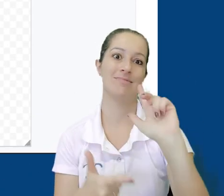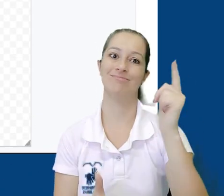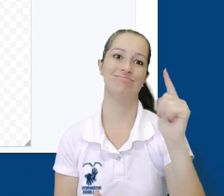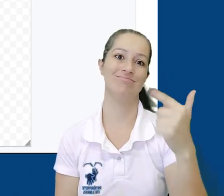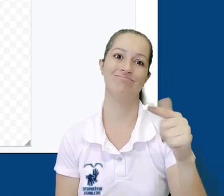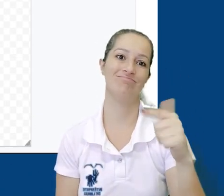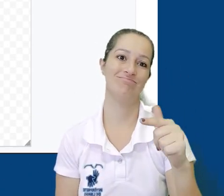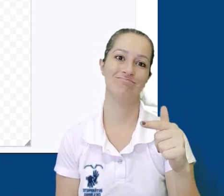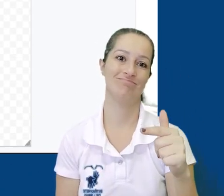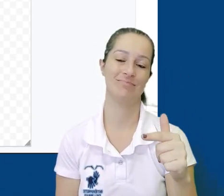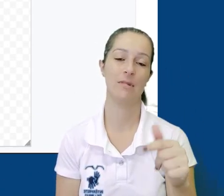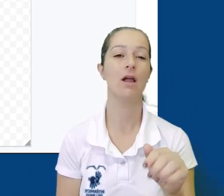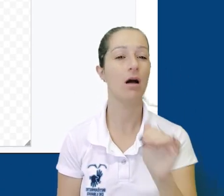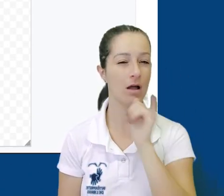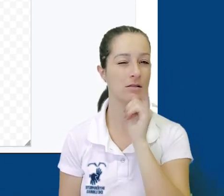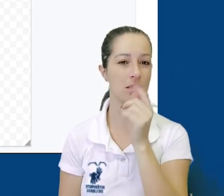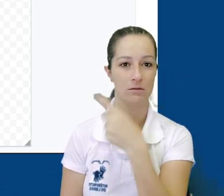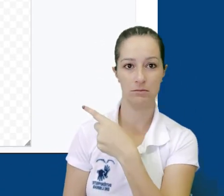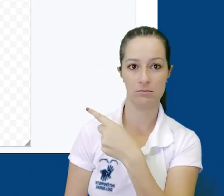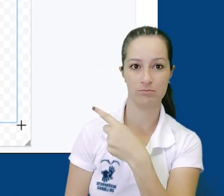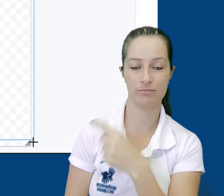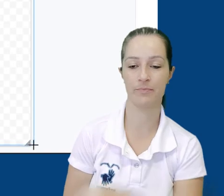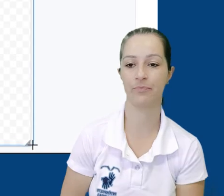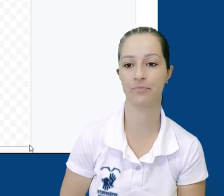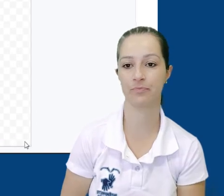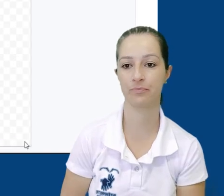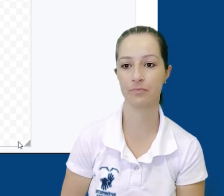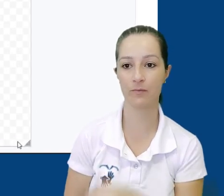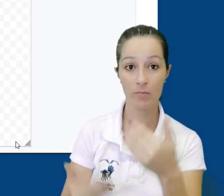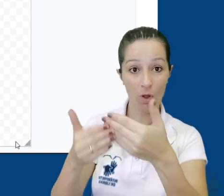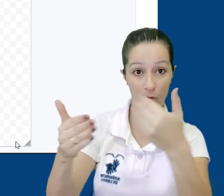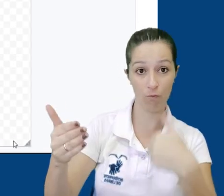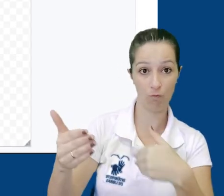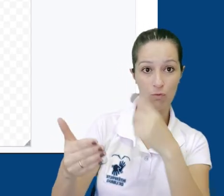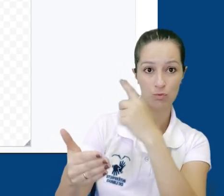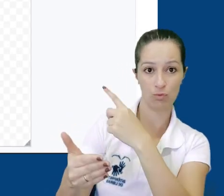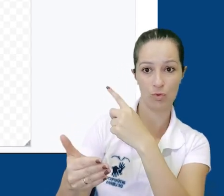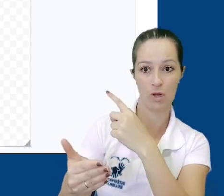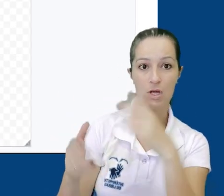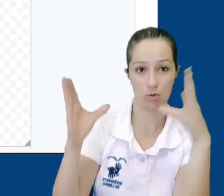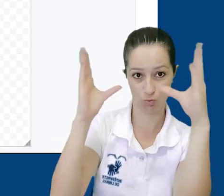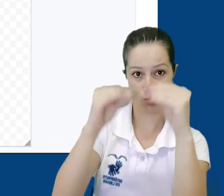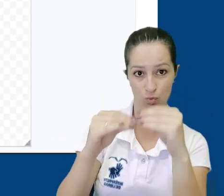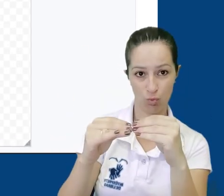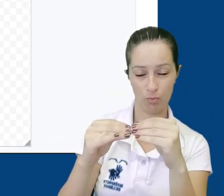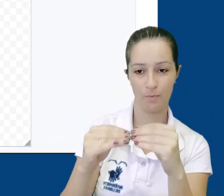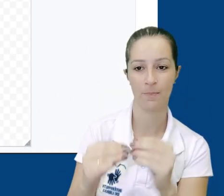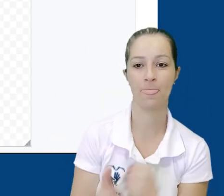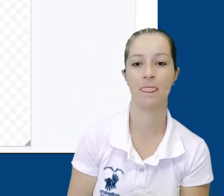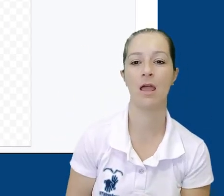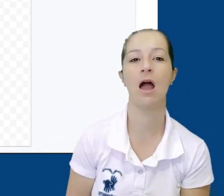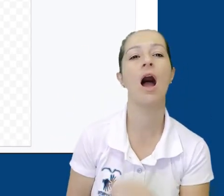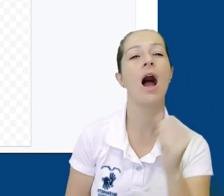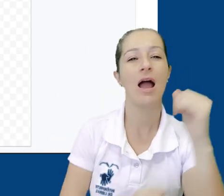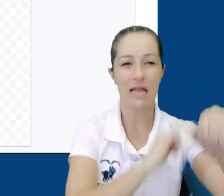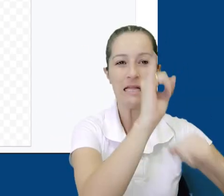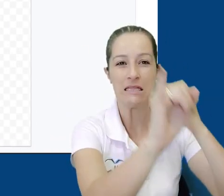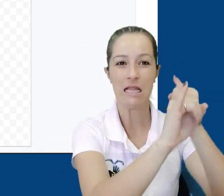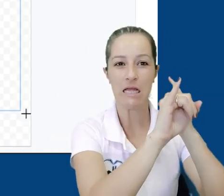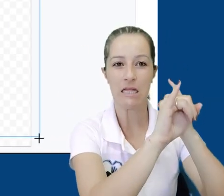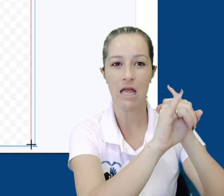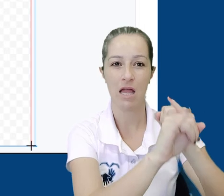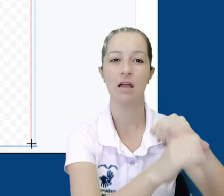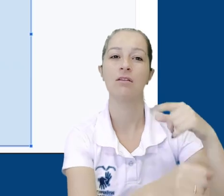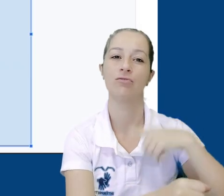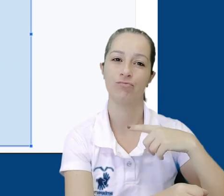não vemos as alimentação vamos ver como isso funciona vou deixar o fundo dessa nossa tela e uma cor escura e